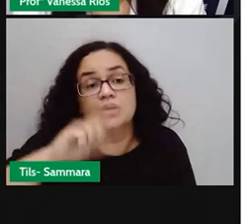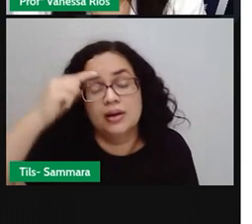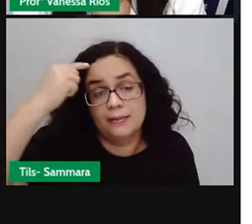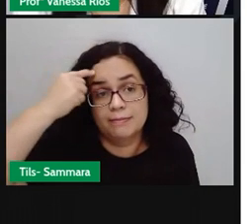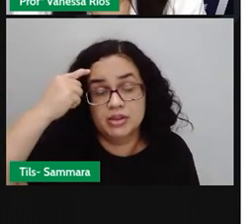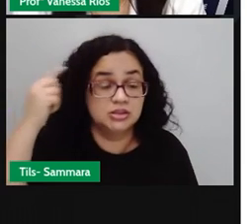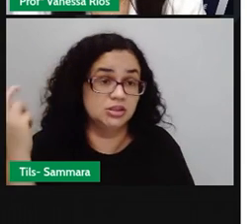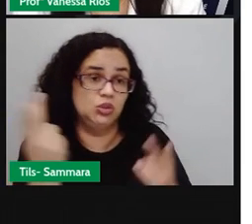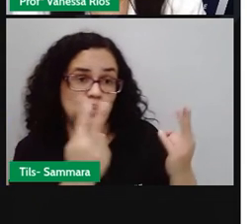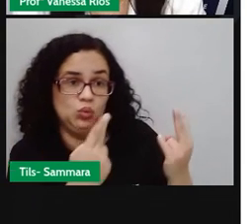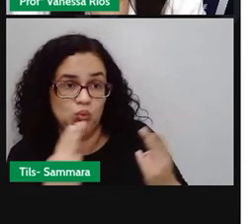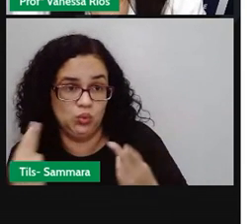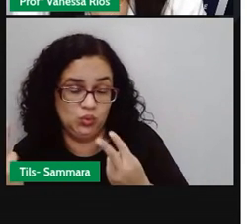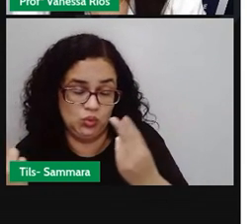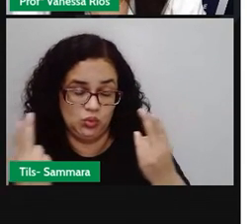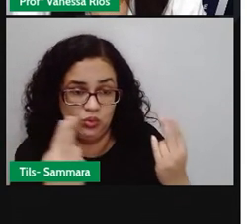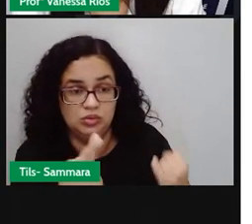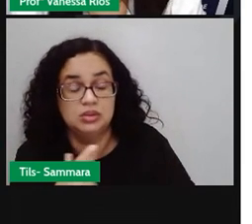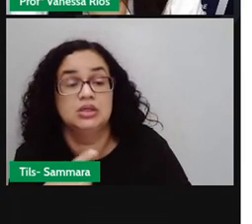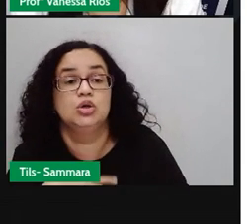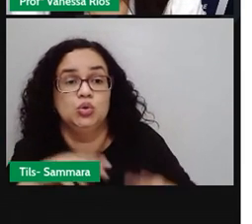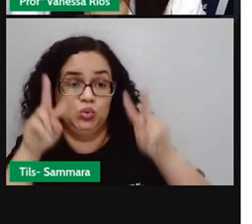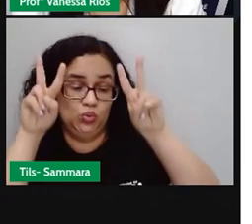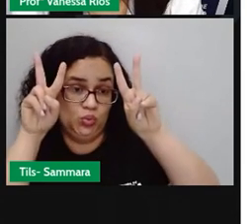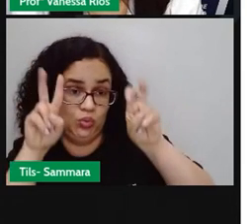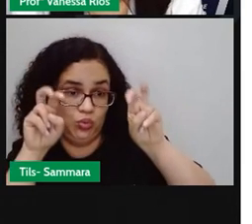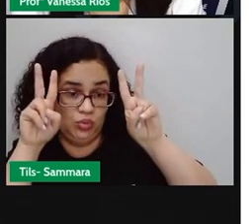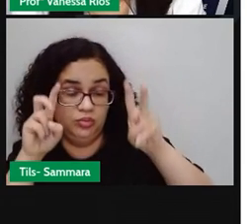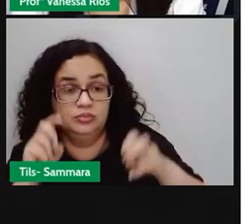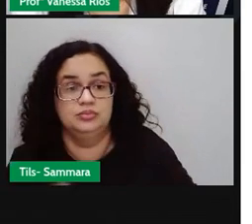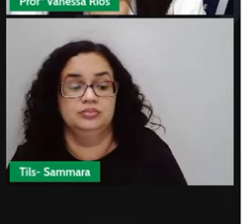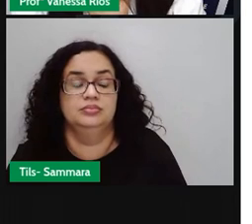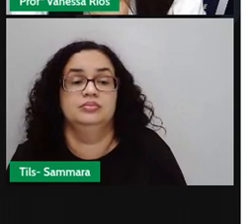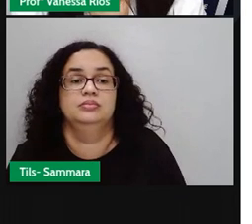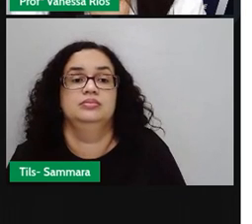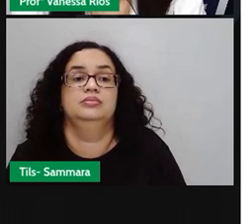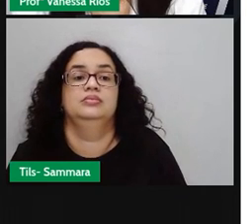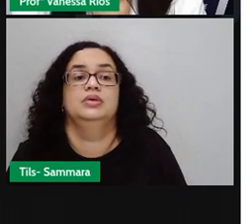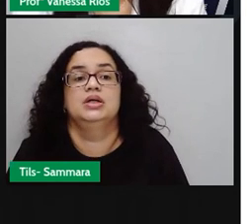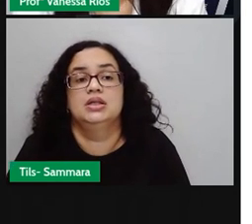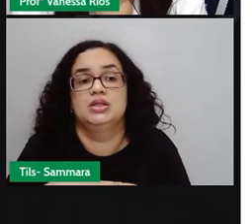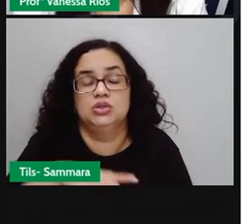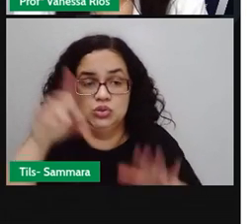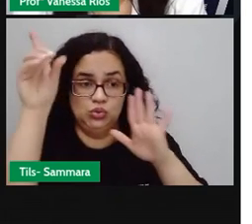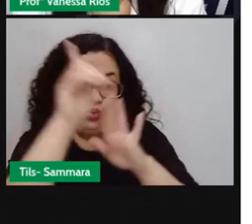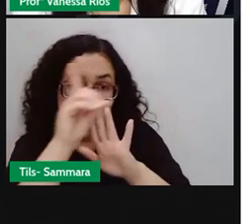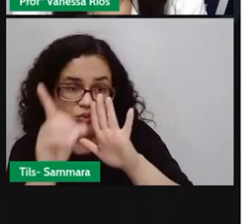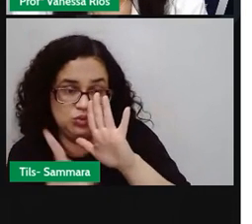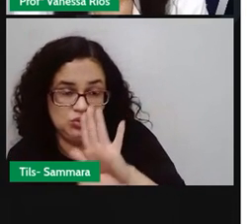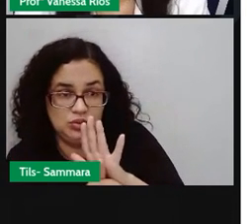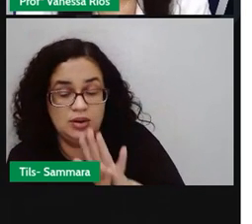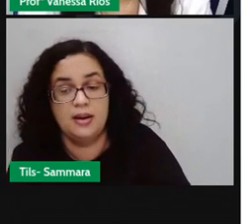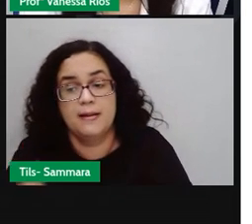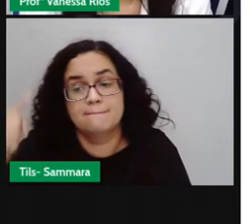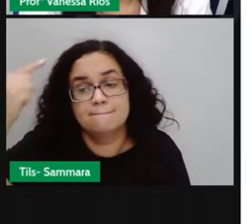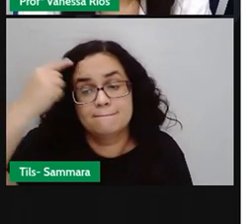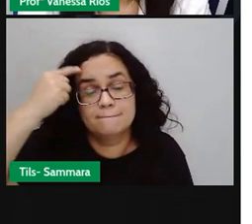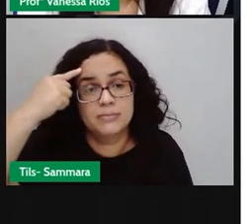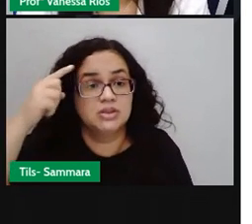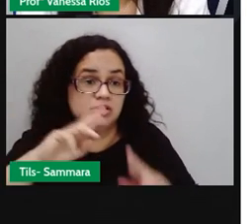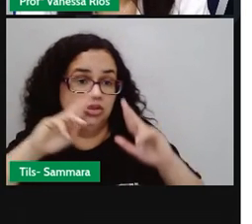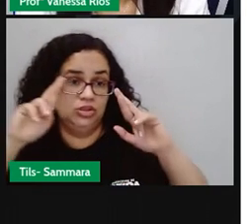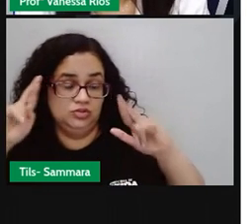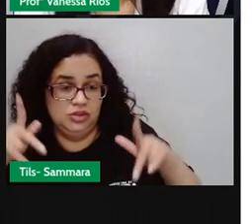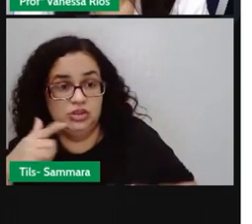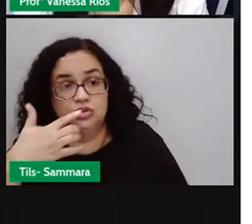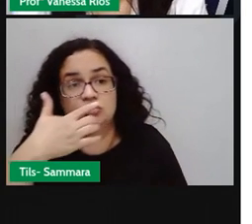da mesma forma sobre os diversos assuntos que estão ao redor. E isso é um direito, né, da gente, pensar diferente do